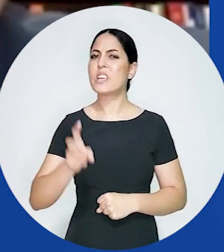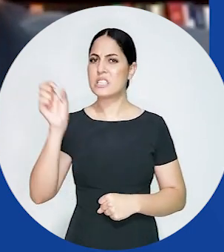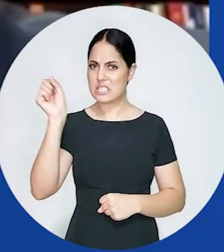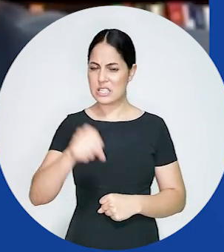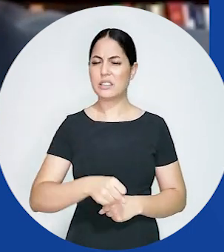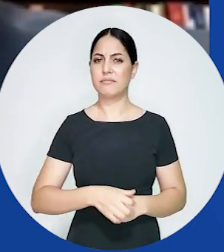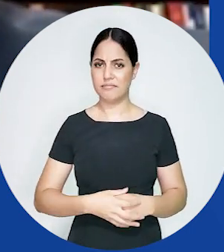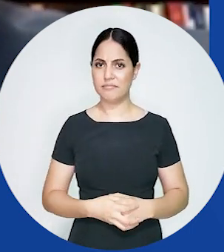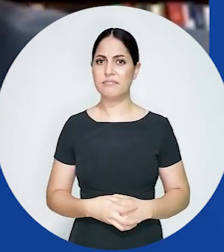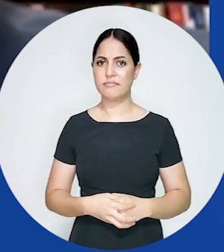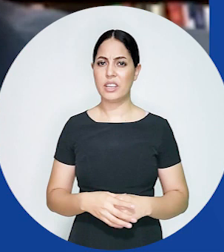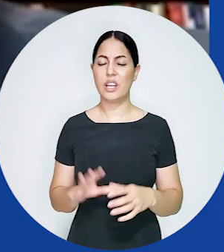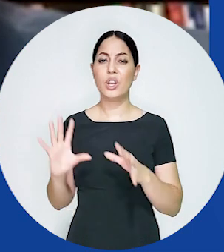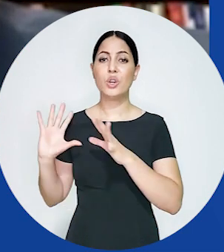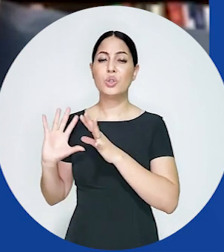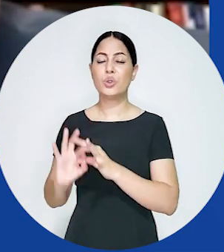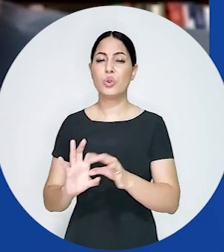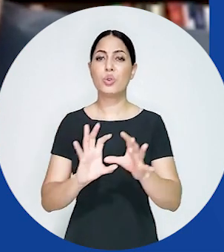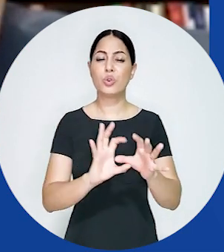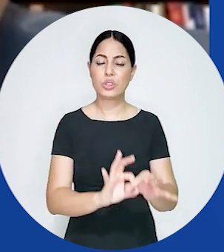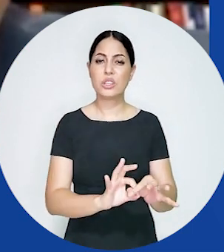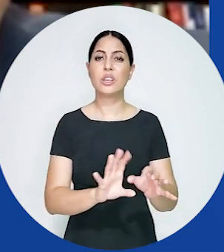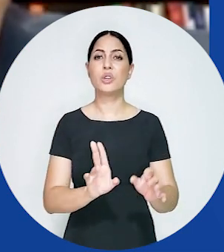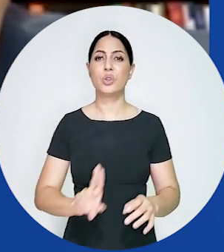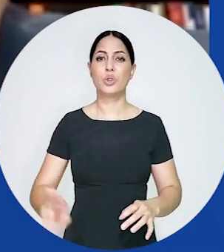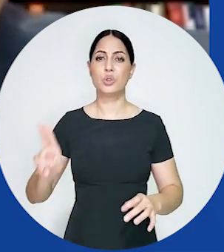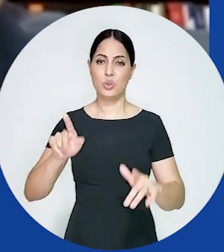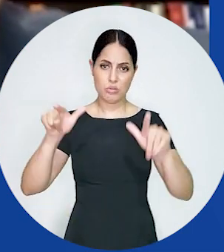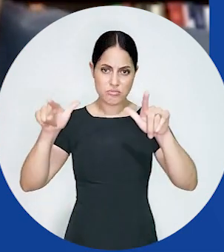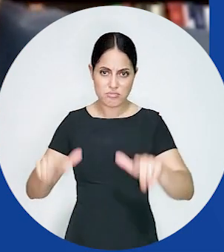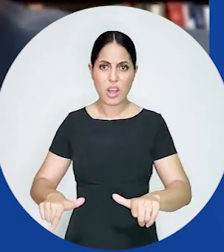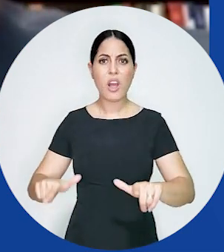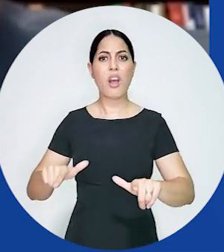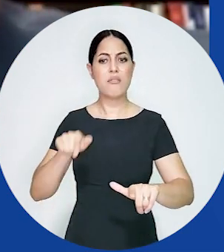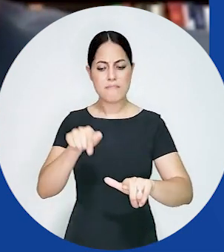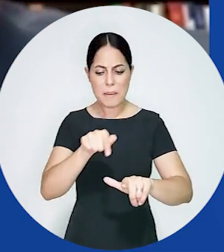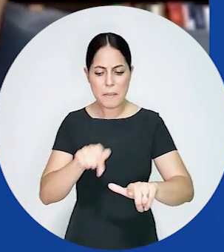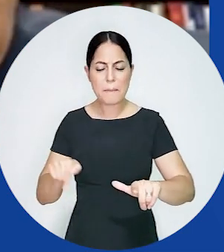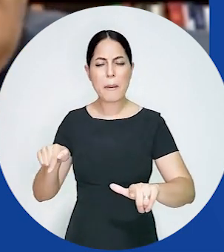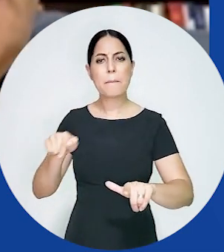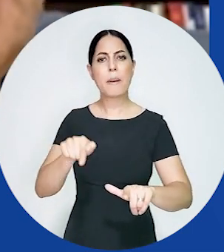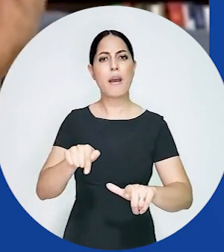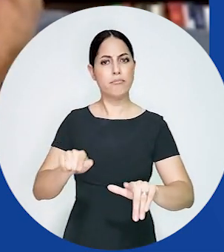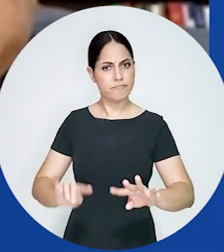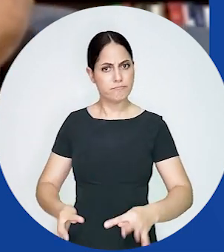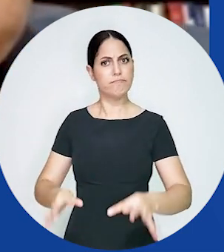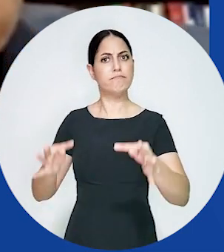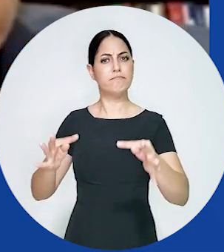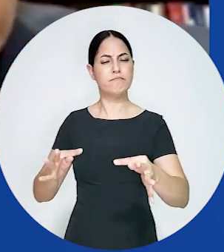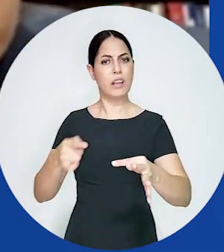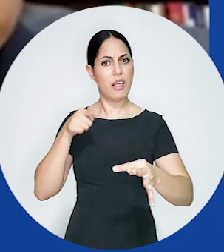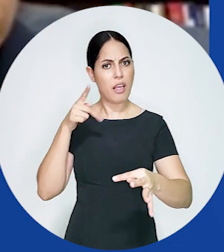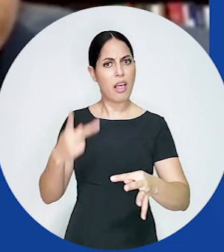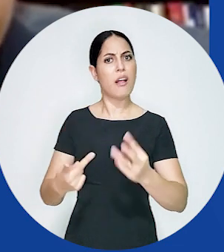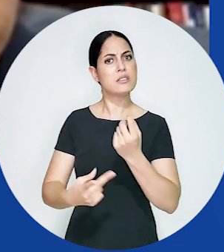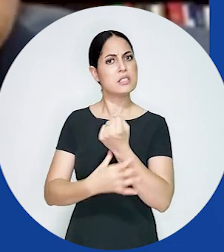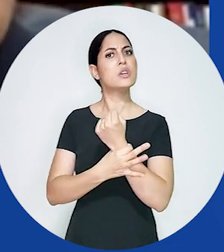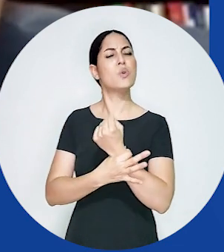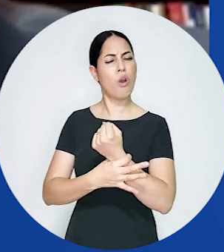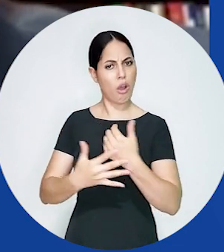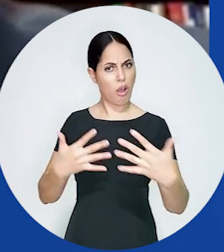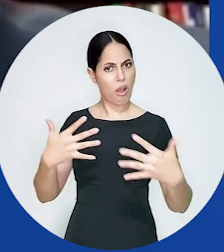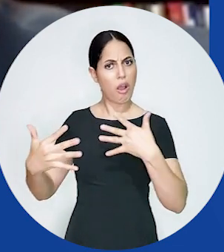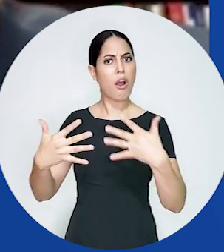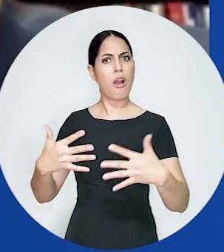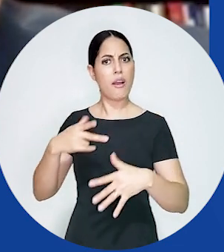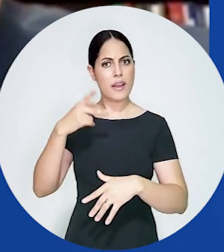me empenhado na defesa das urnas eletrônicas, da sua segurança,